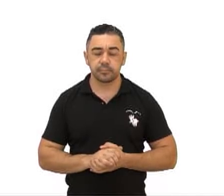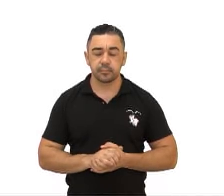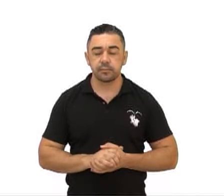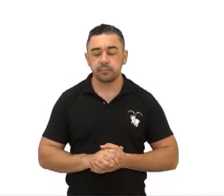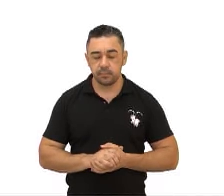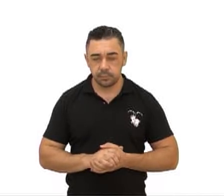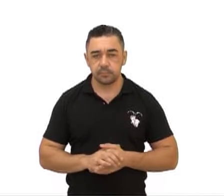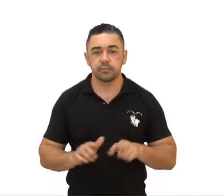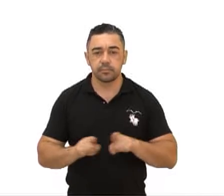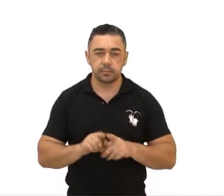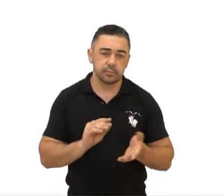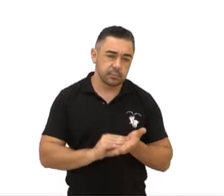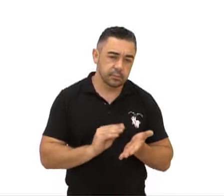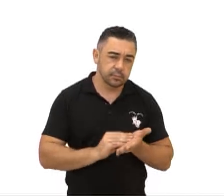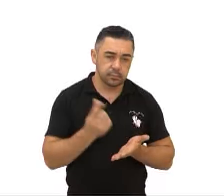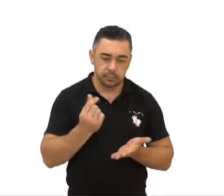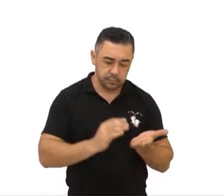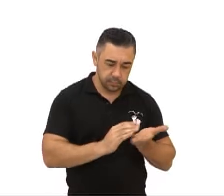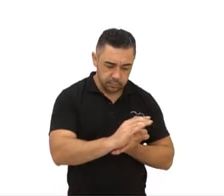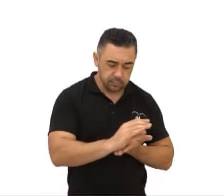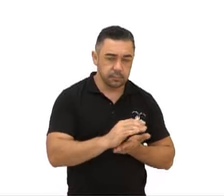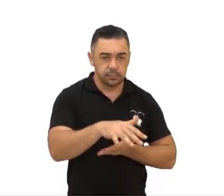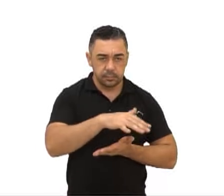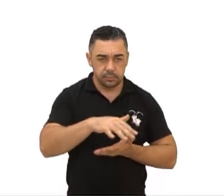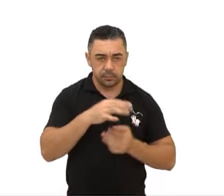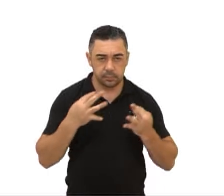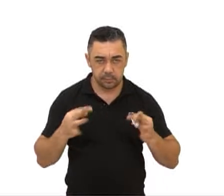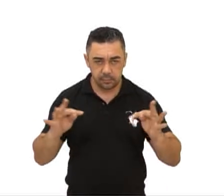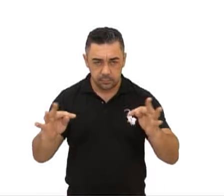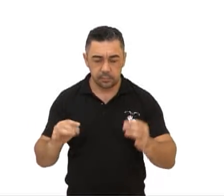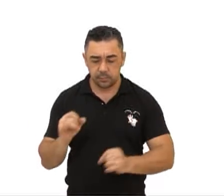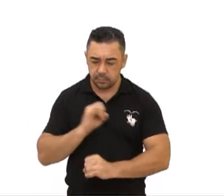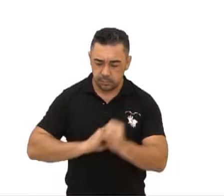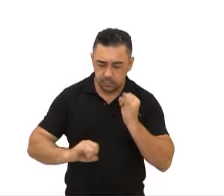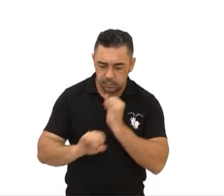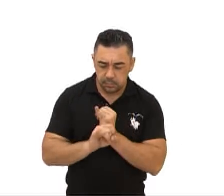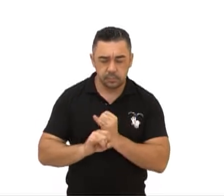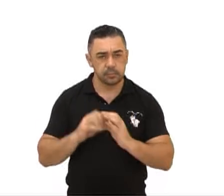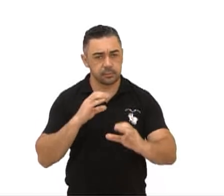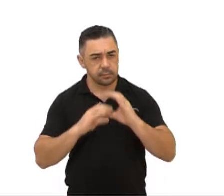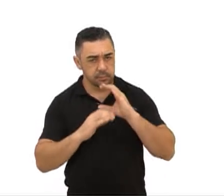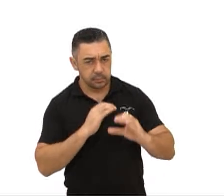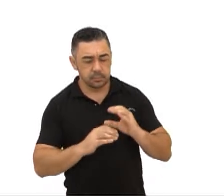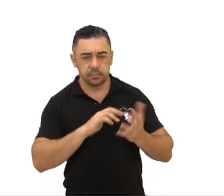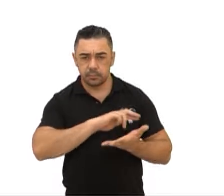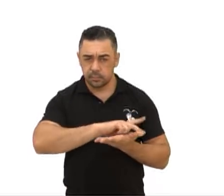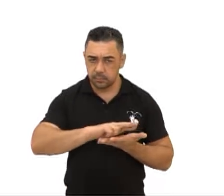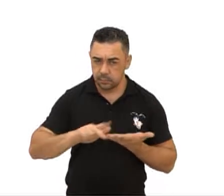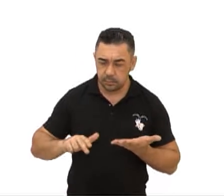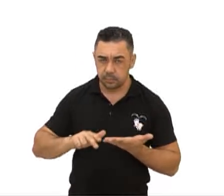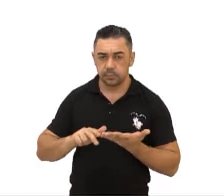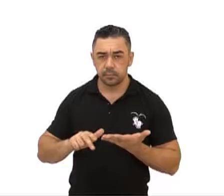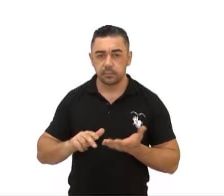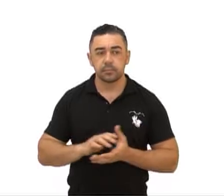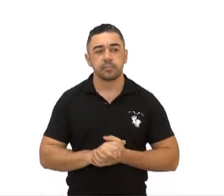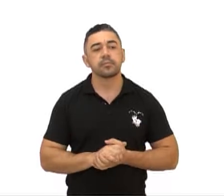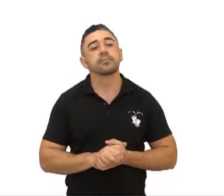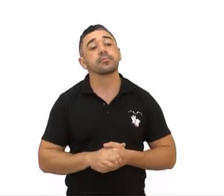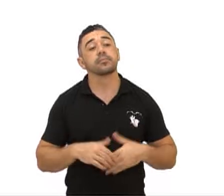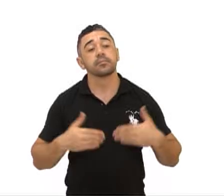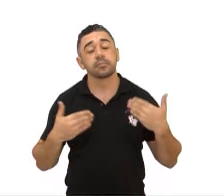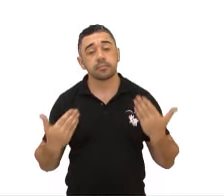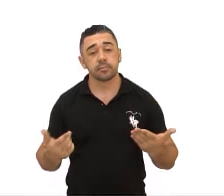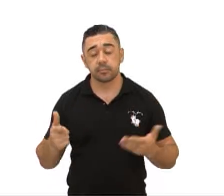Ainda, falta de investimentos em tecnologia, informática, telecomunicações, microeletrônica,